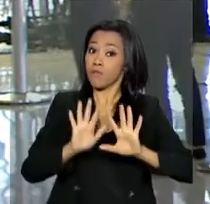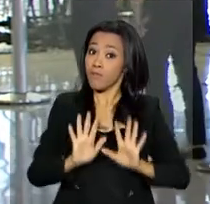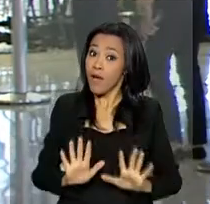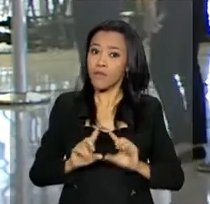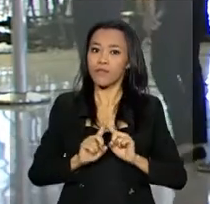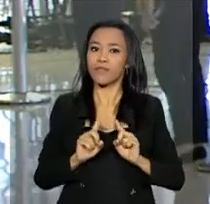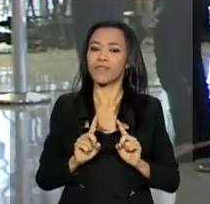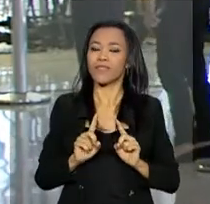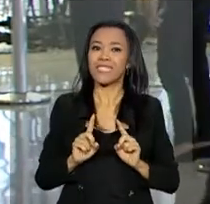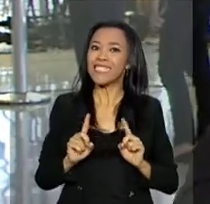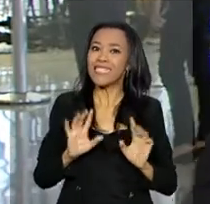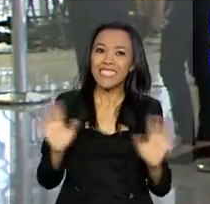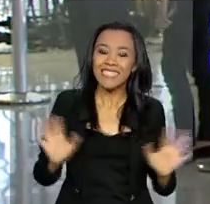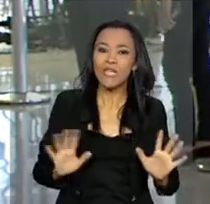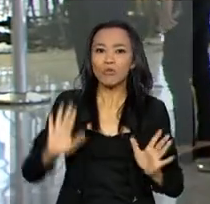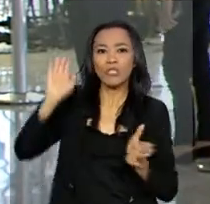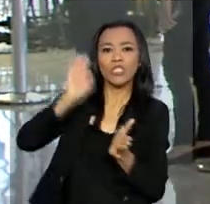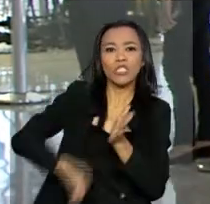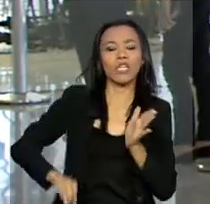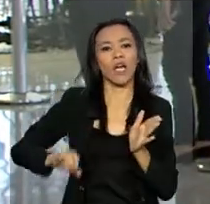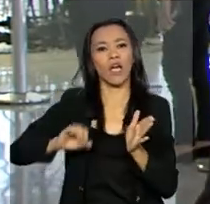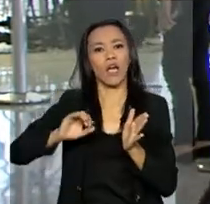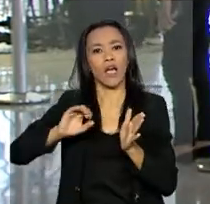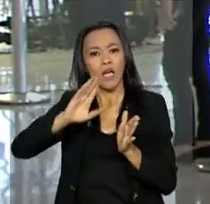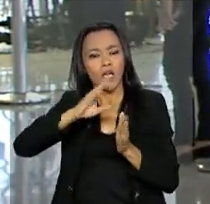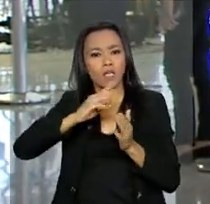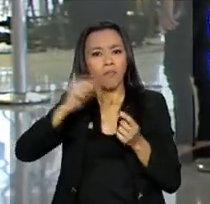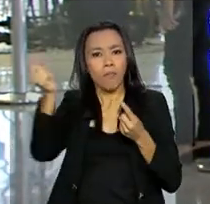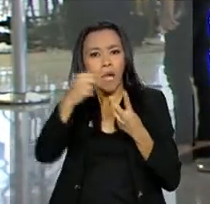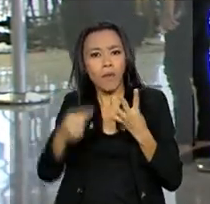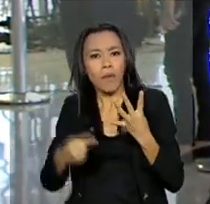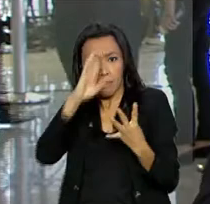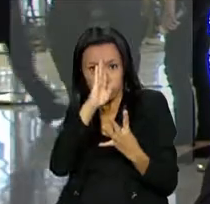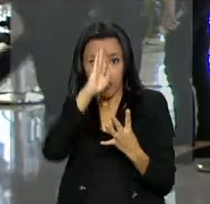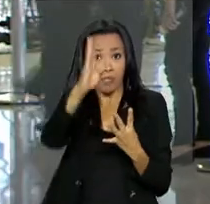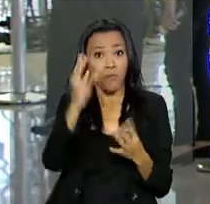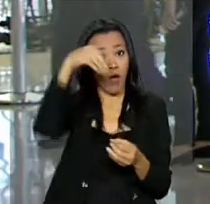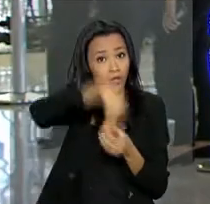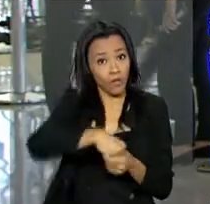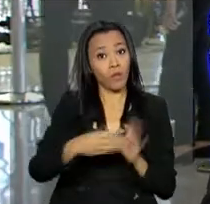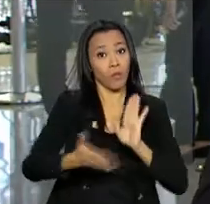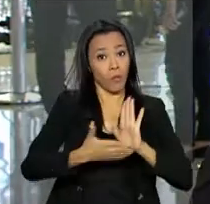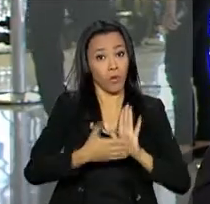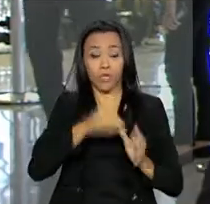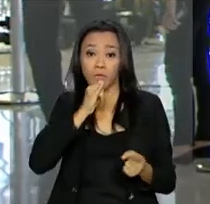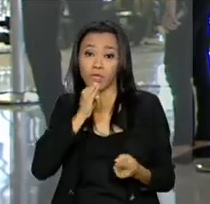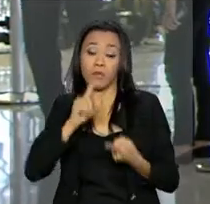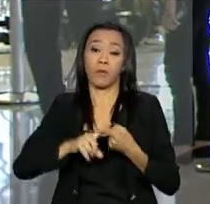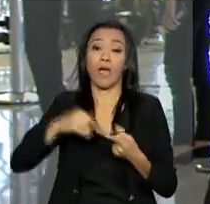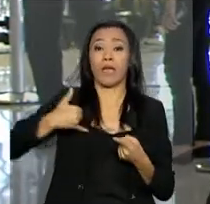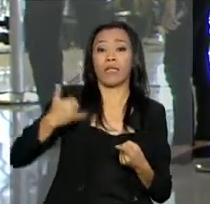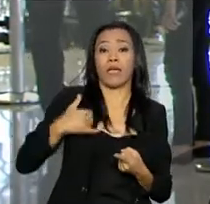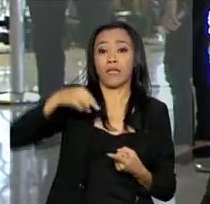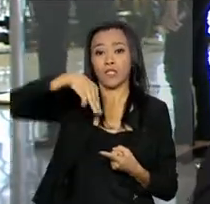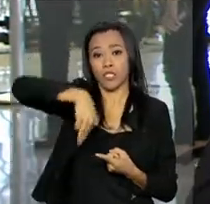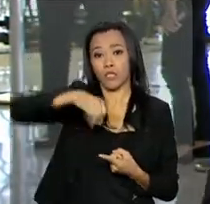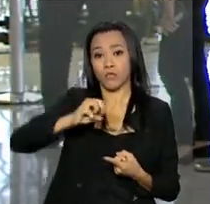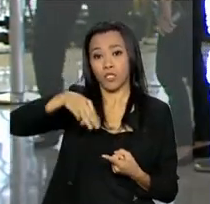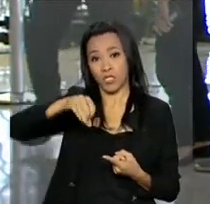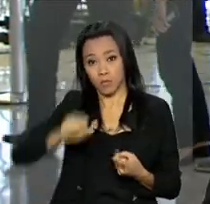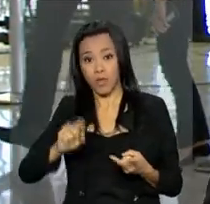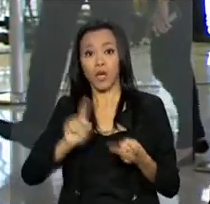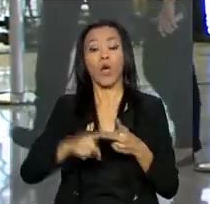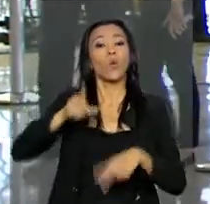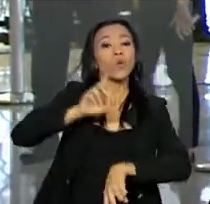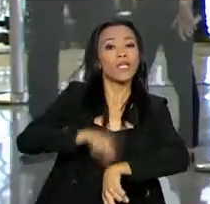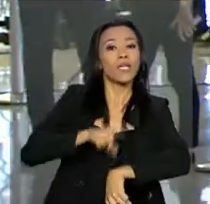quebrar a espinha dorsal da proposta ele disse ao citar e pontos como a idade mínima eo tempo mínimo